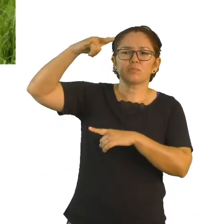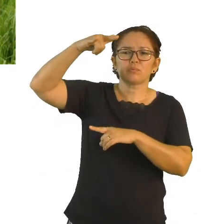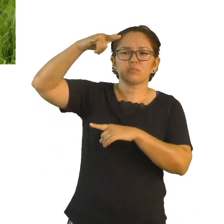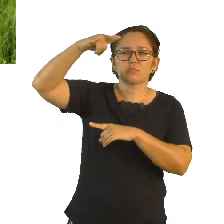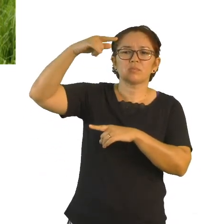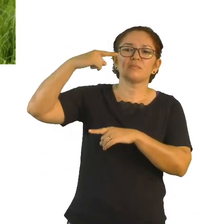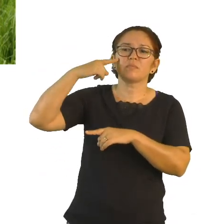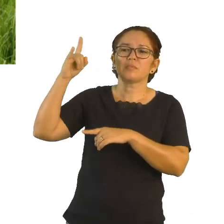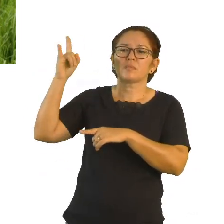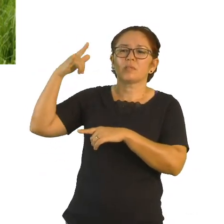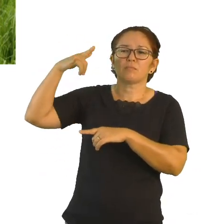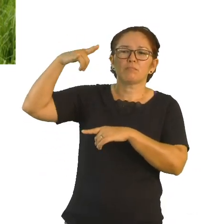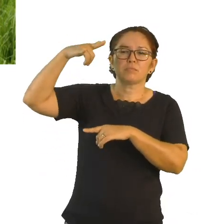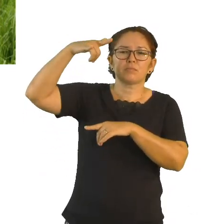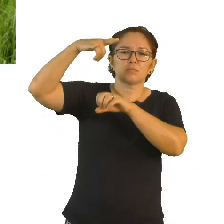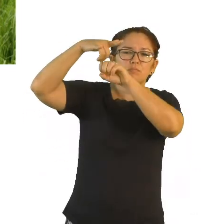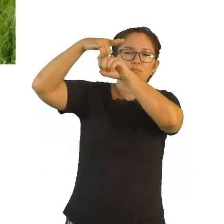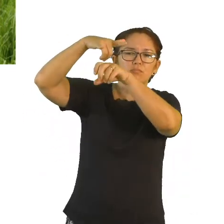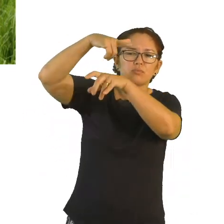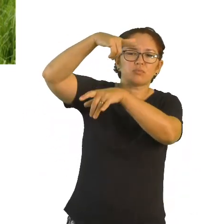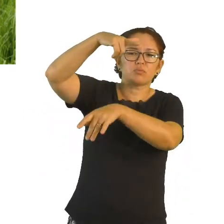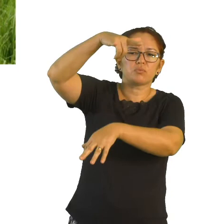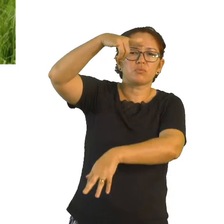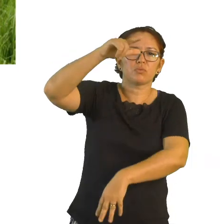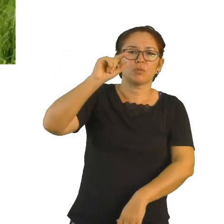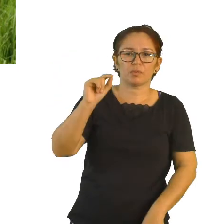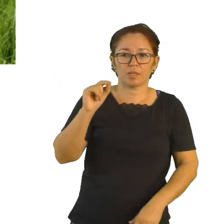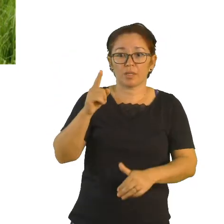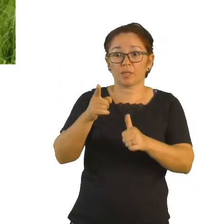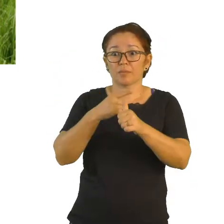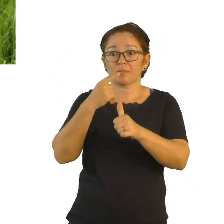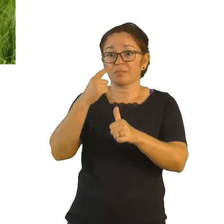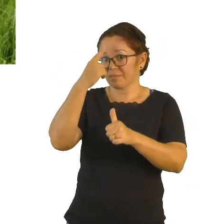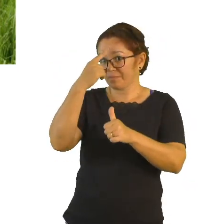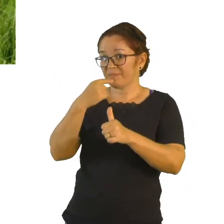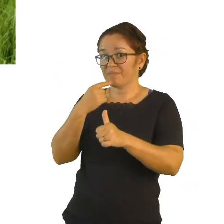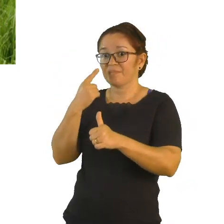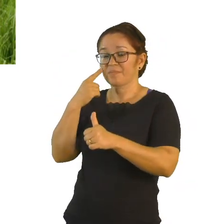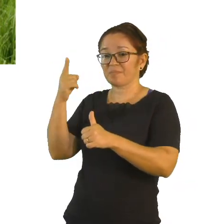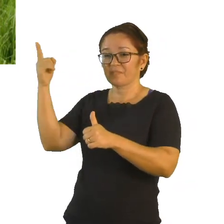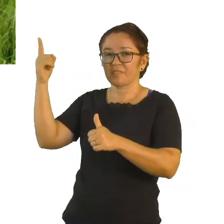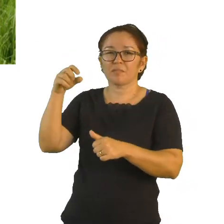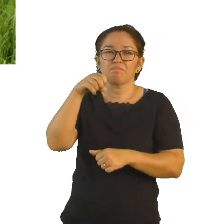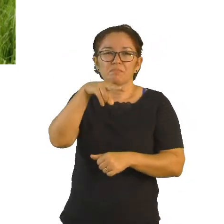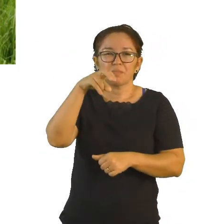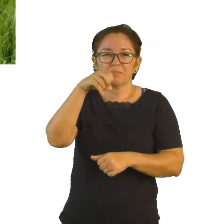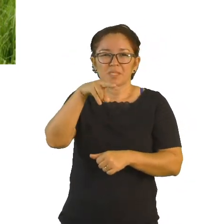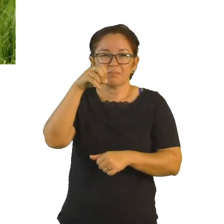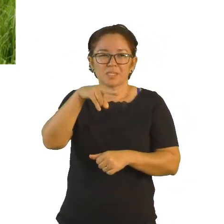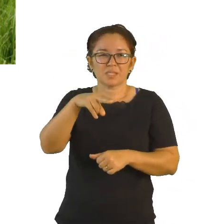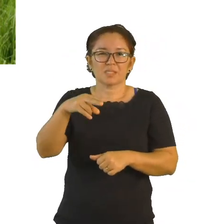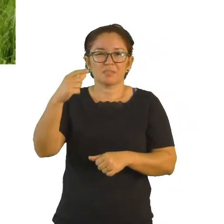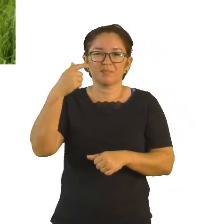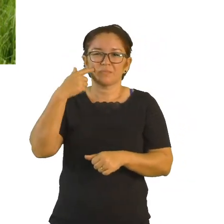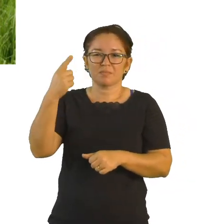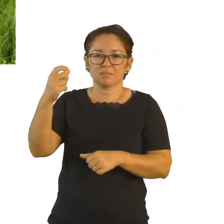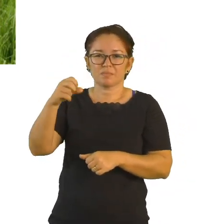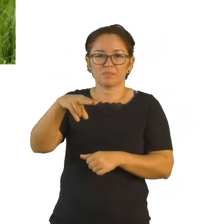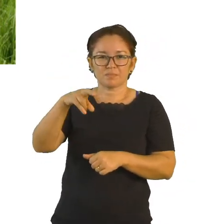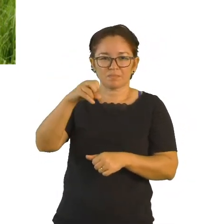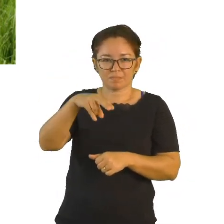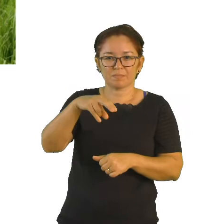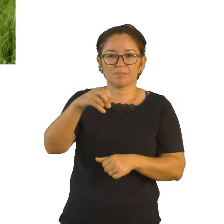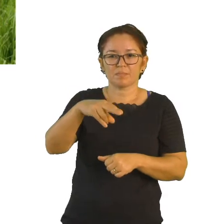imagem, trata-se de um avião pulverizando pesticida em uma plantação de soja. Na